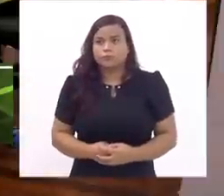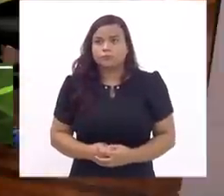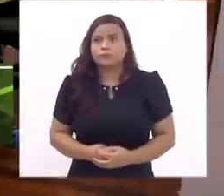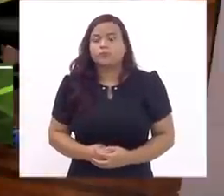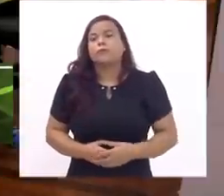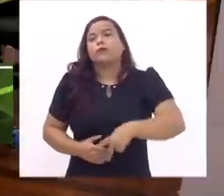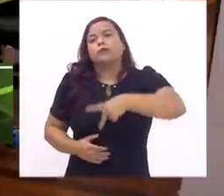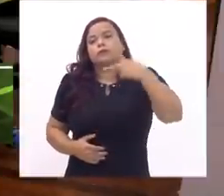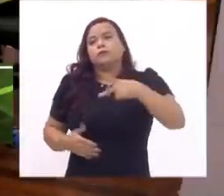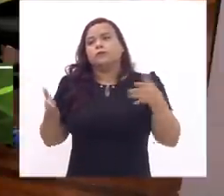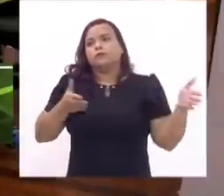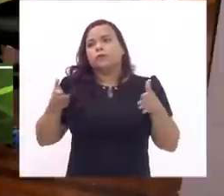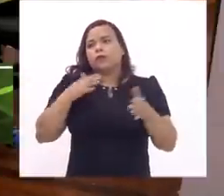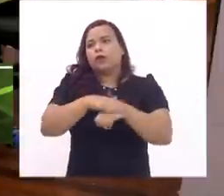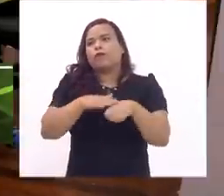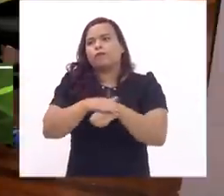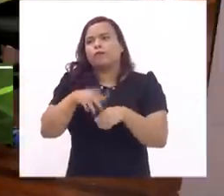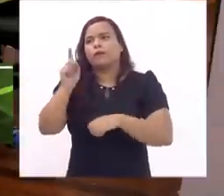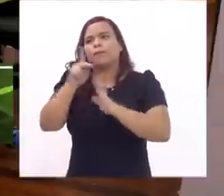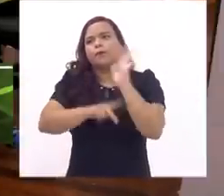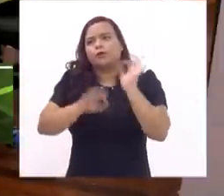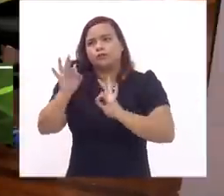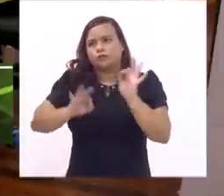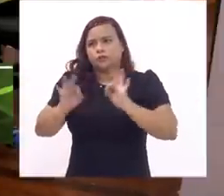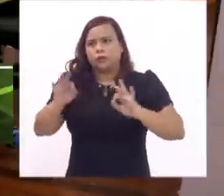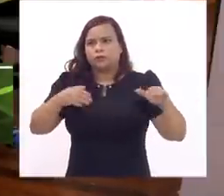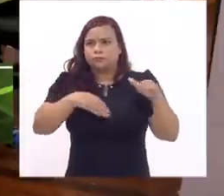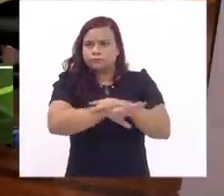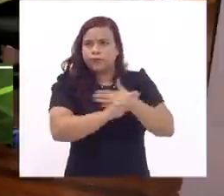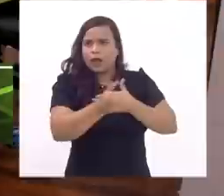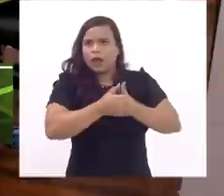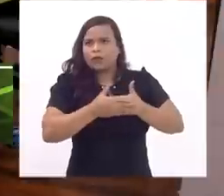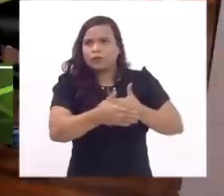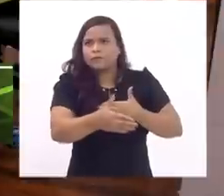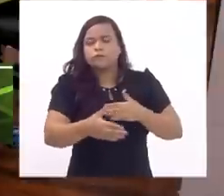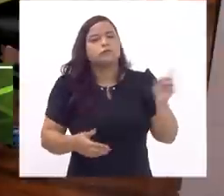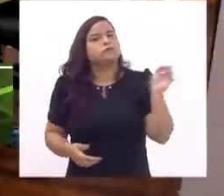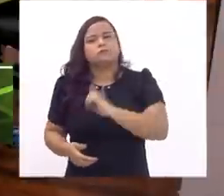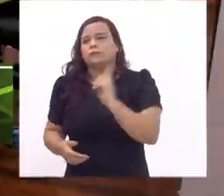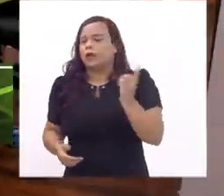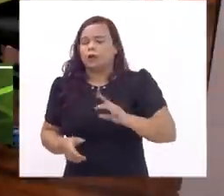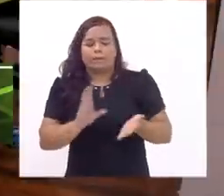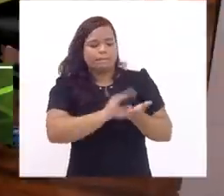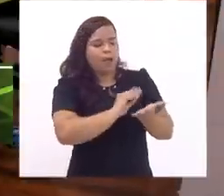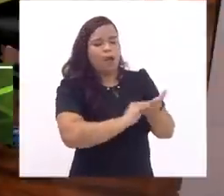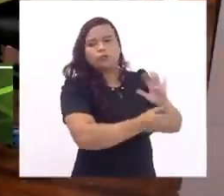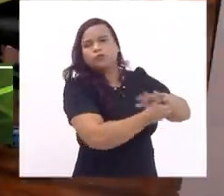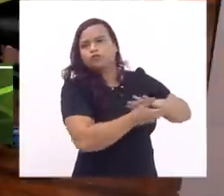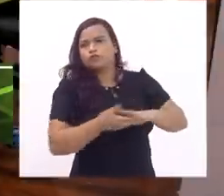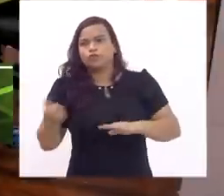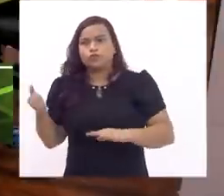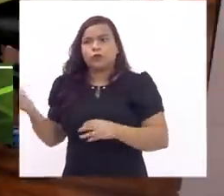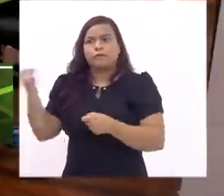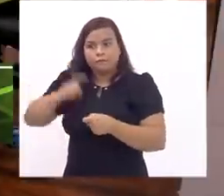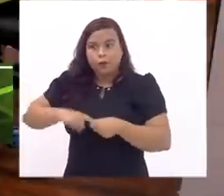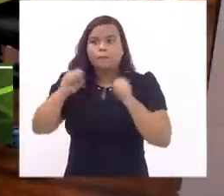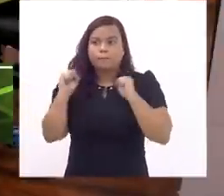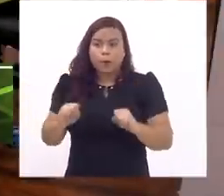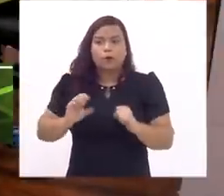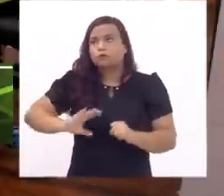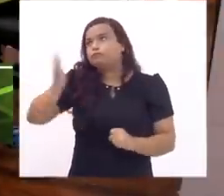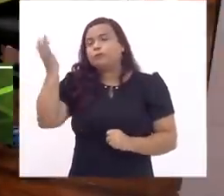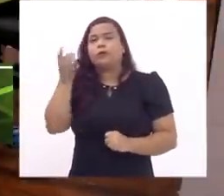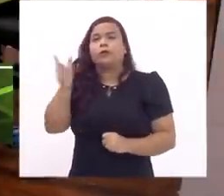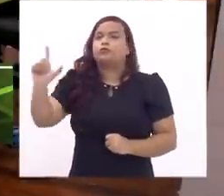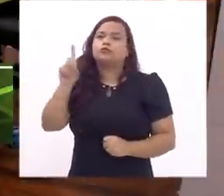da conversa, o projeto aqui fica arquivado? Não, ele sai de pauta, a gente fica. Mas a gente pode voltar com ele a qualquer momento? Claro, a qualquer instante. Então